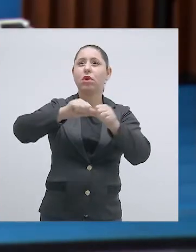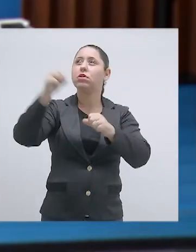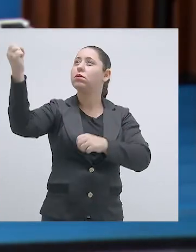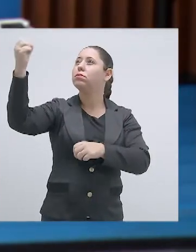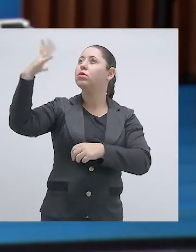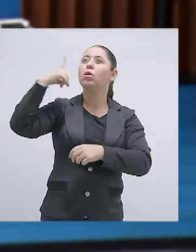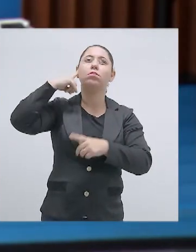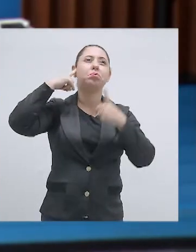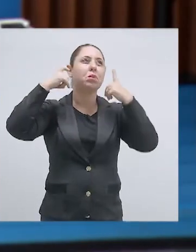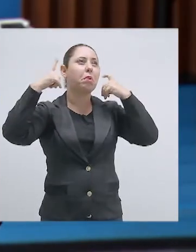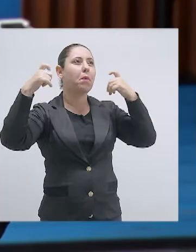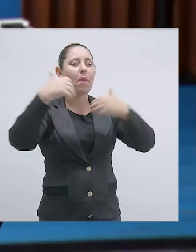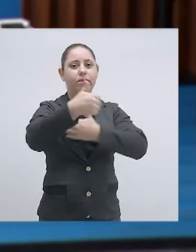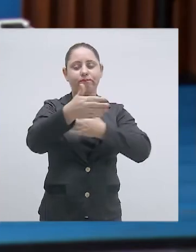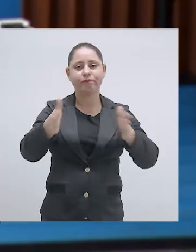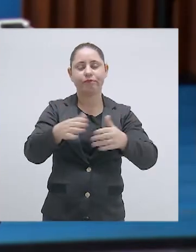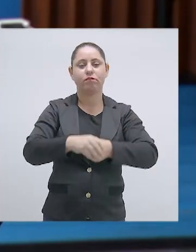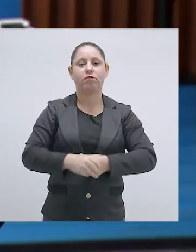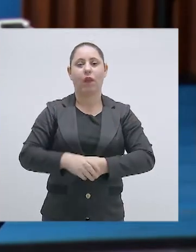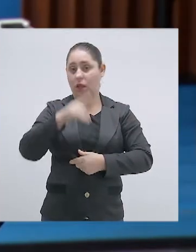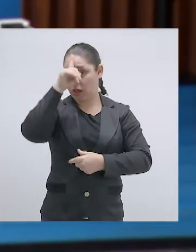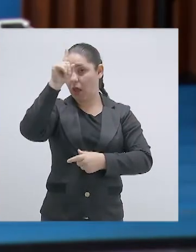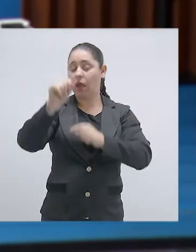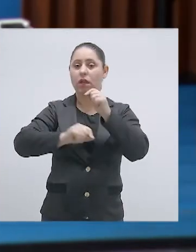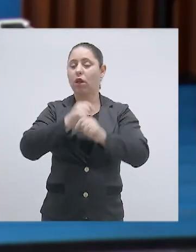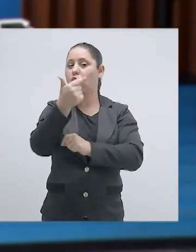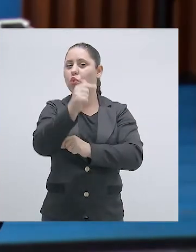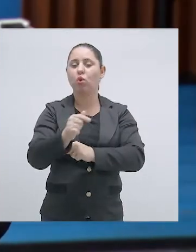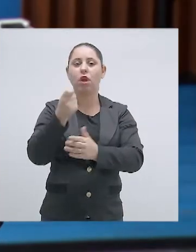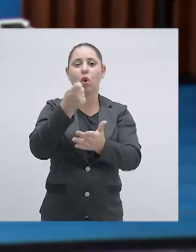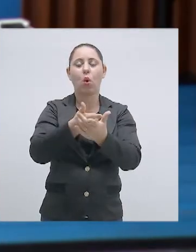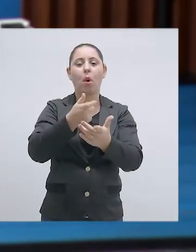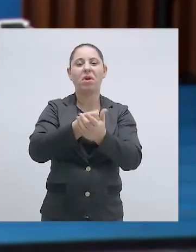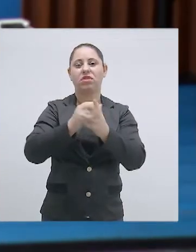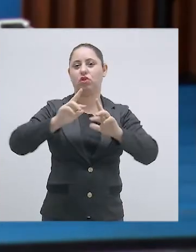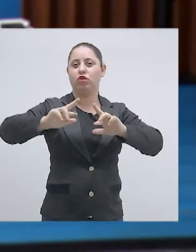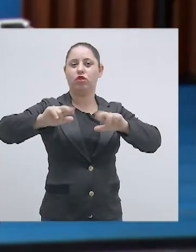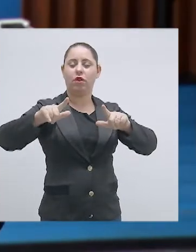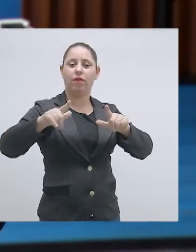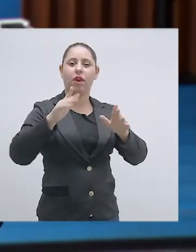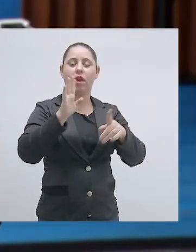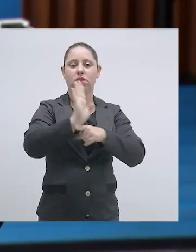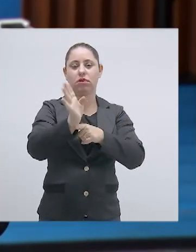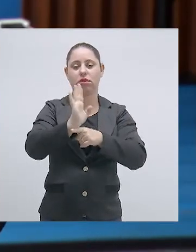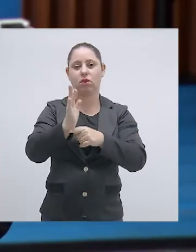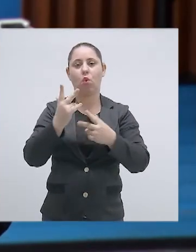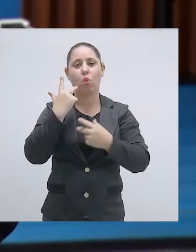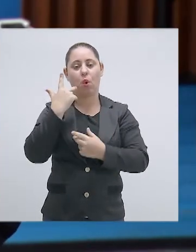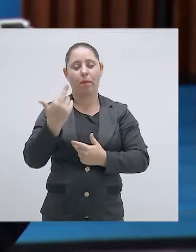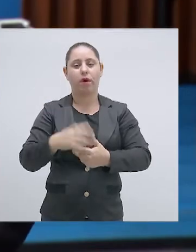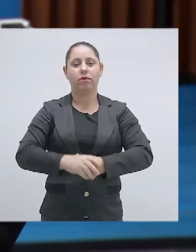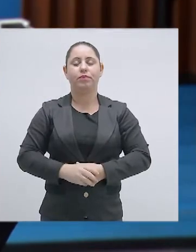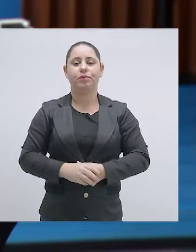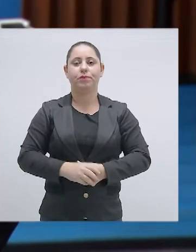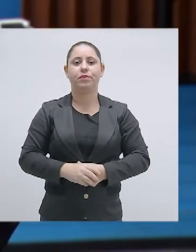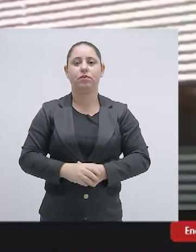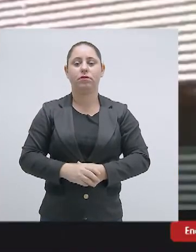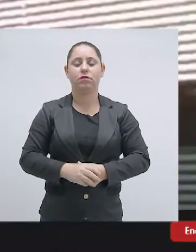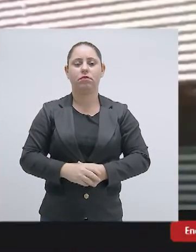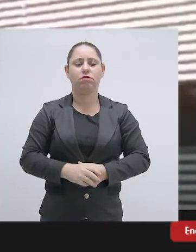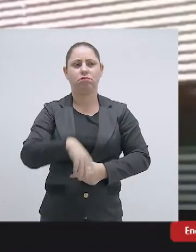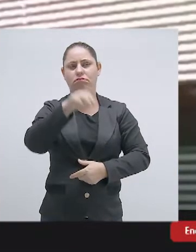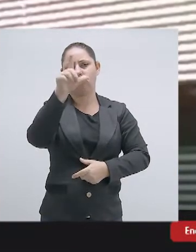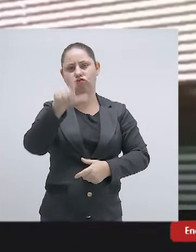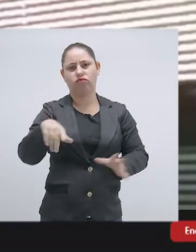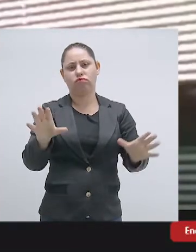na iluminação e na sonorização das salas. A ideia é que não haja cobrança diferenciada das sessões comuns.